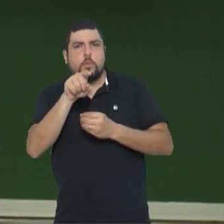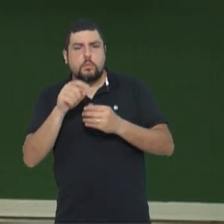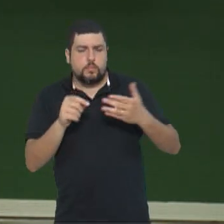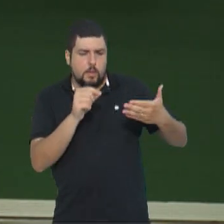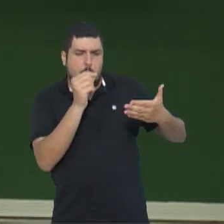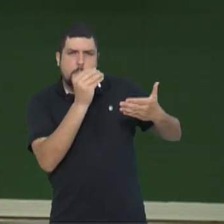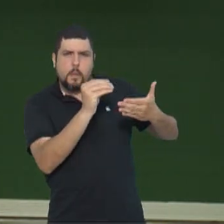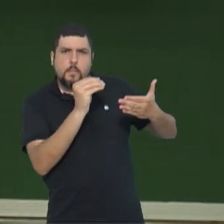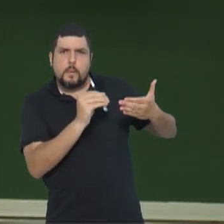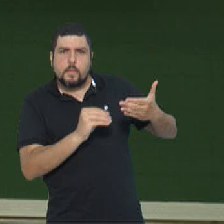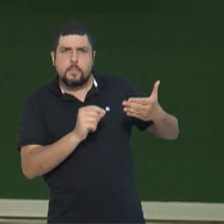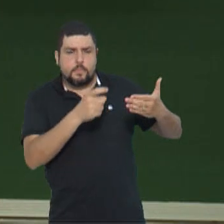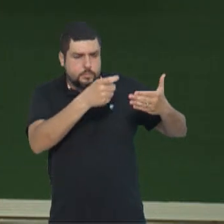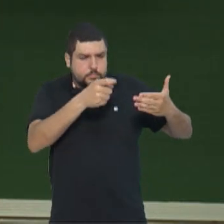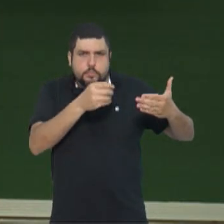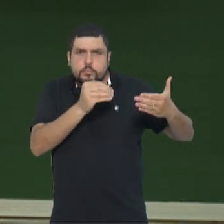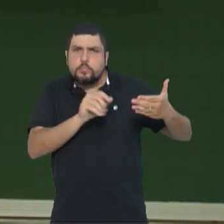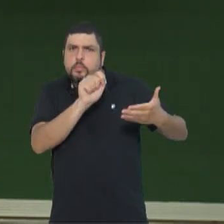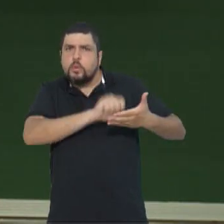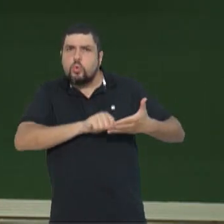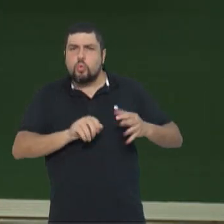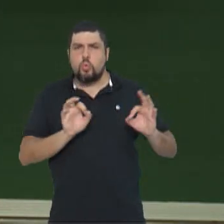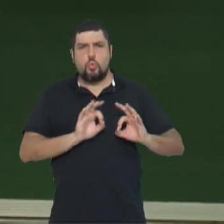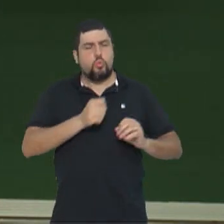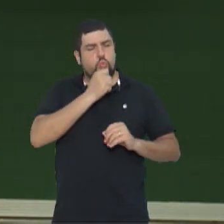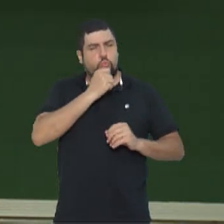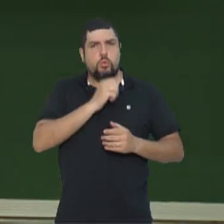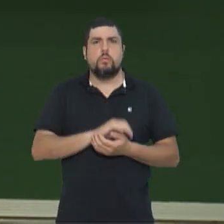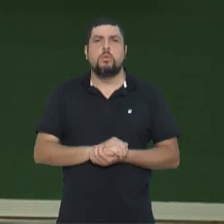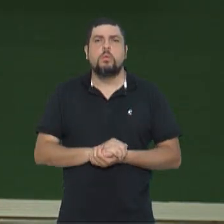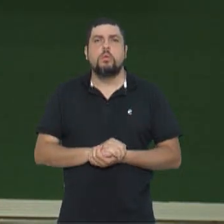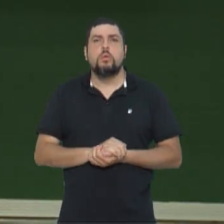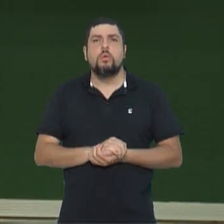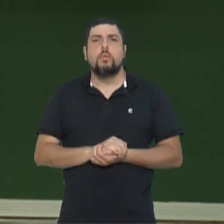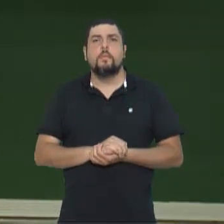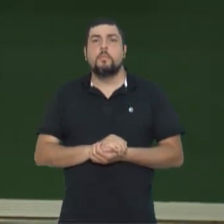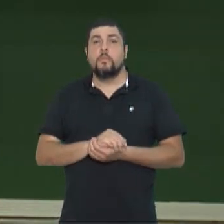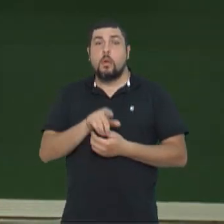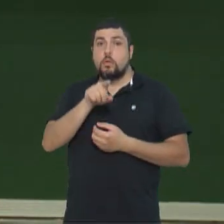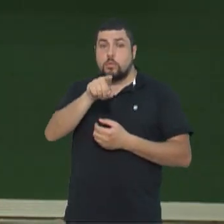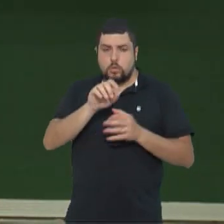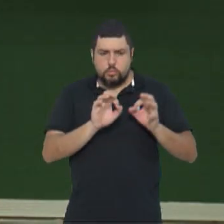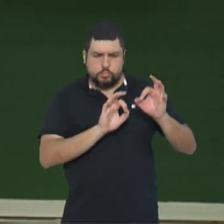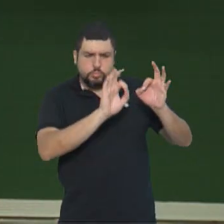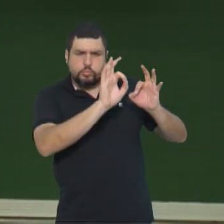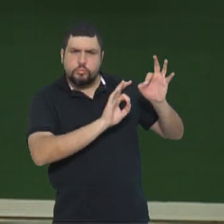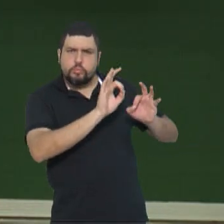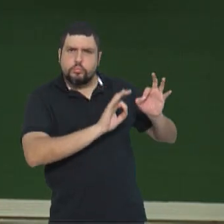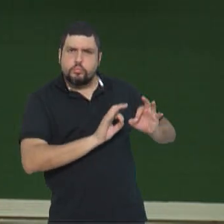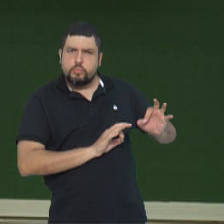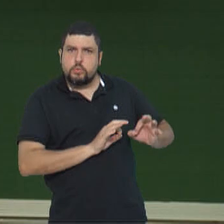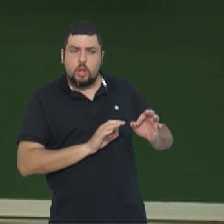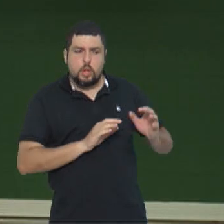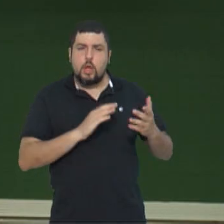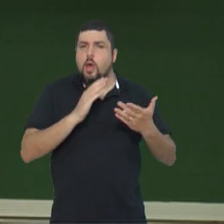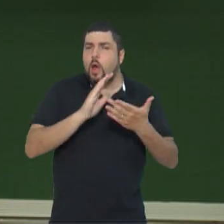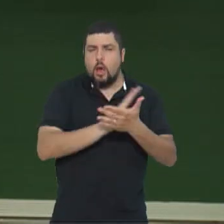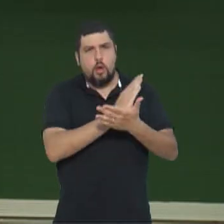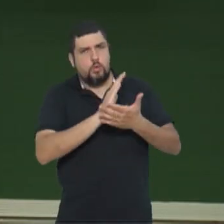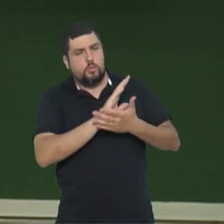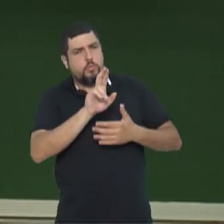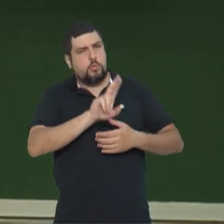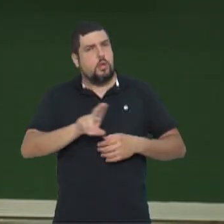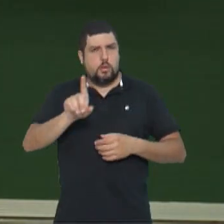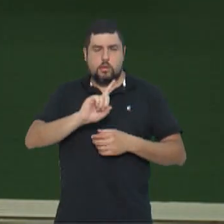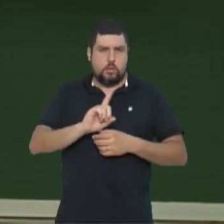um númerozinho, ainda não está escrevendo. Agora que você já organizou ali que ideias você vai usar e algumas você não vai usar e não tem